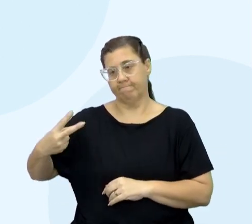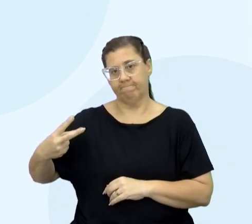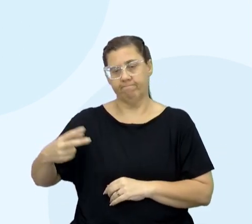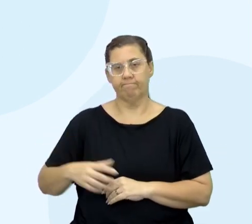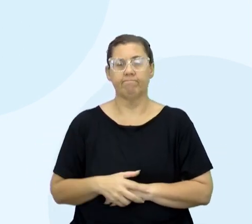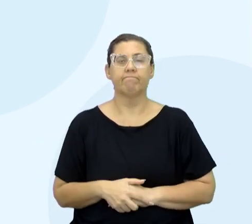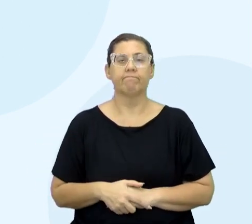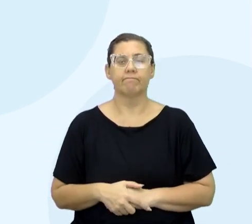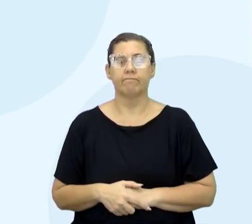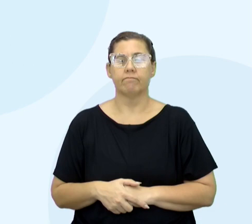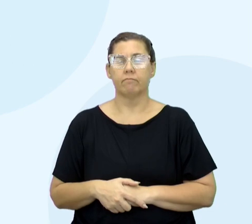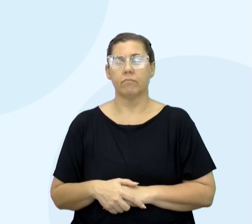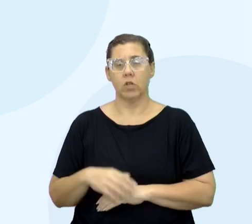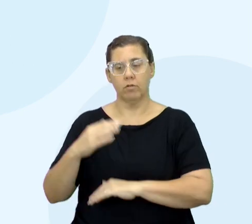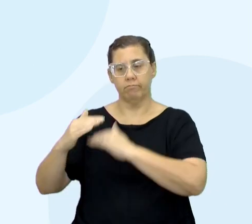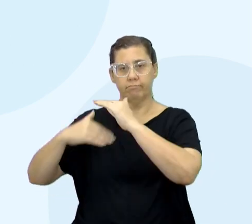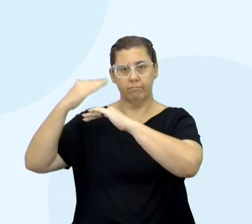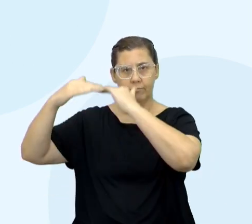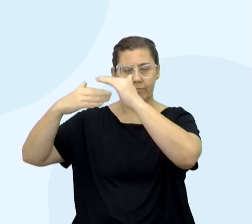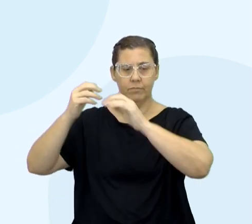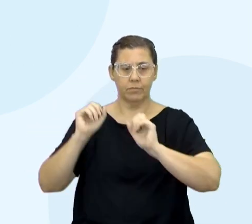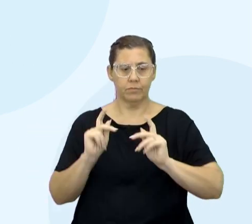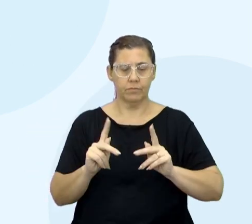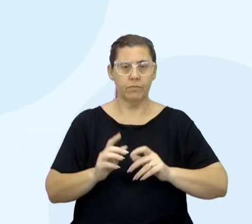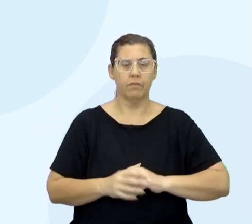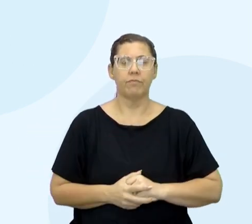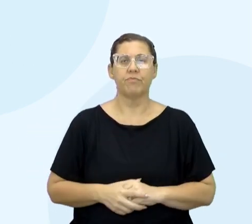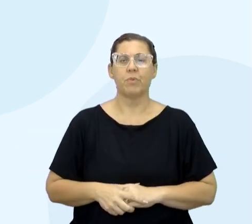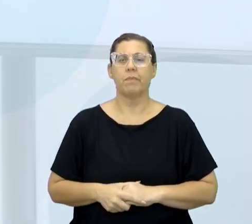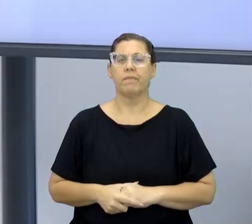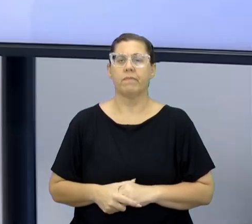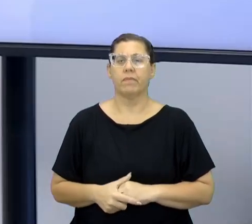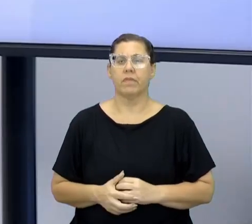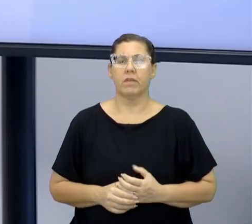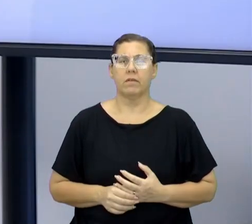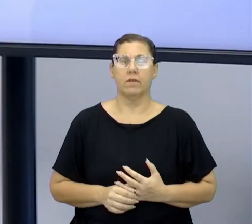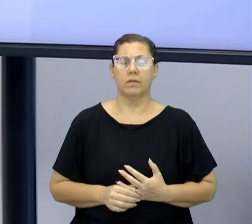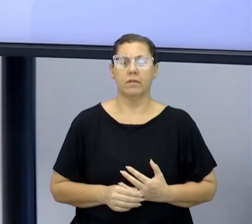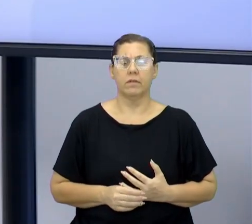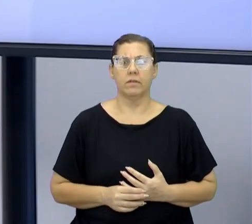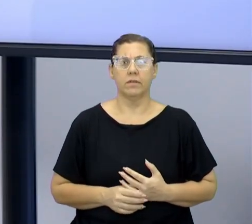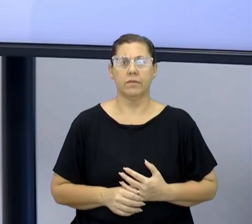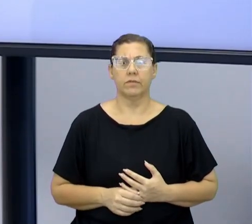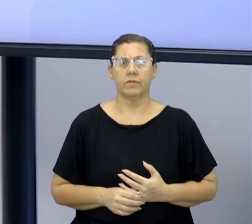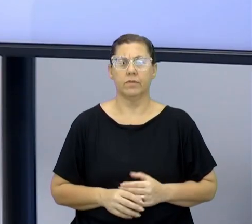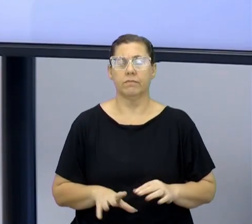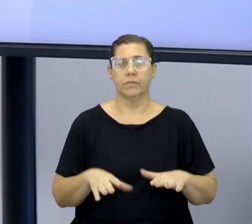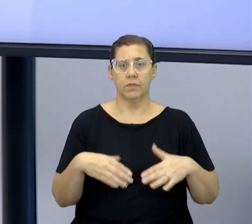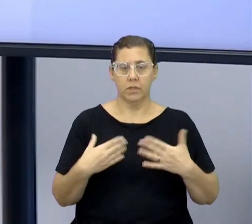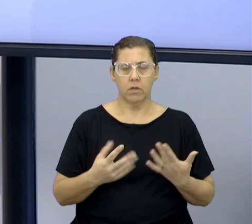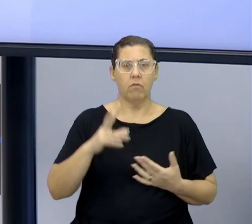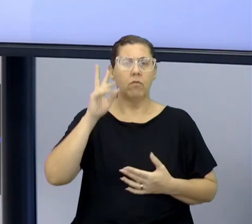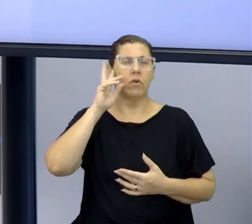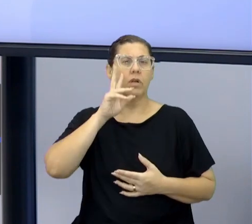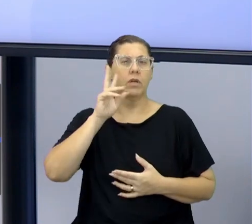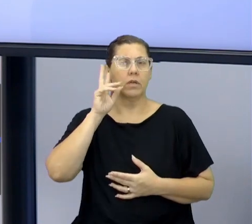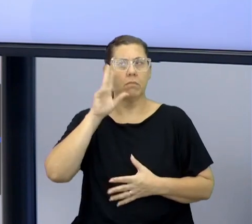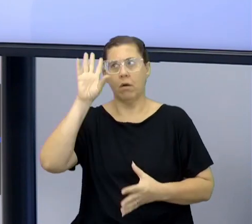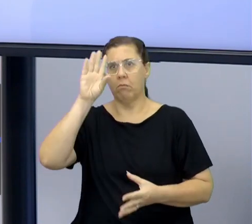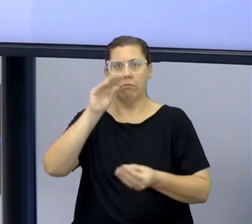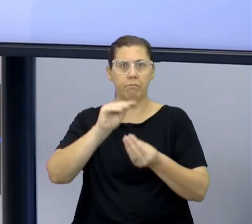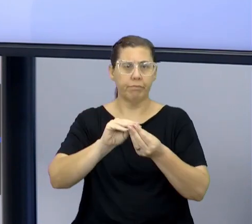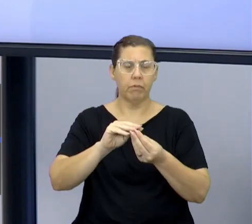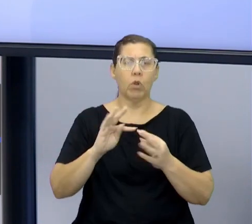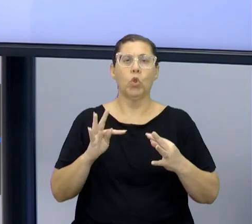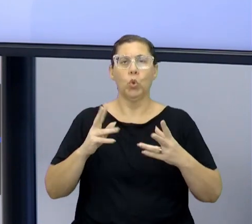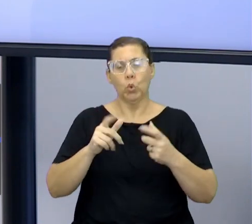2, desenvolvimento, tá bom? Vamos lá, então. Então, eu vou fazer a retomada, a gente vai recordar tudo